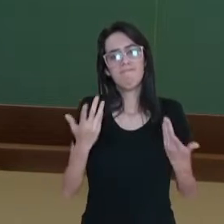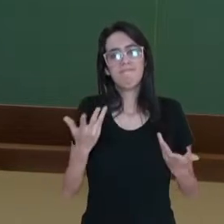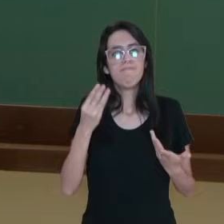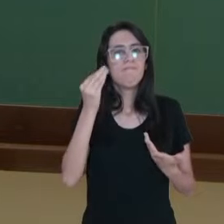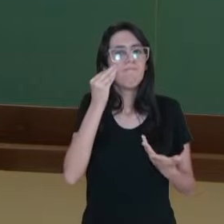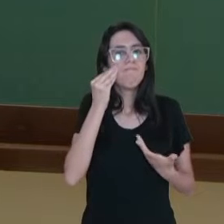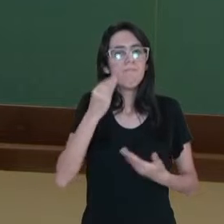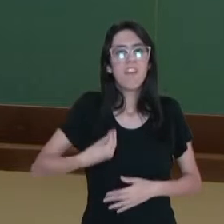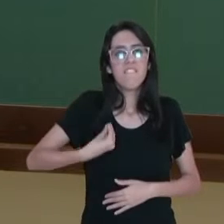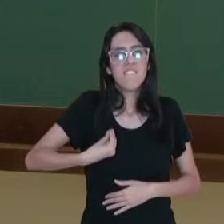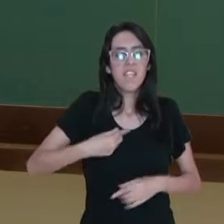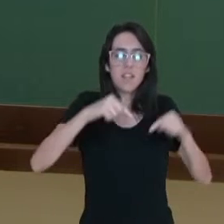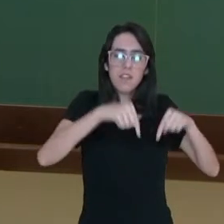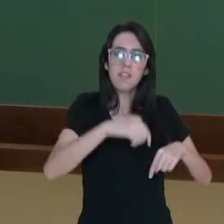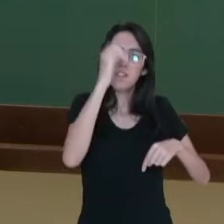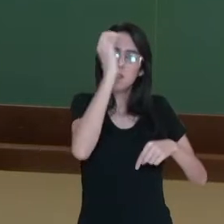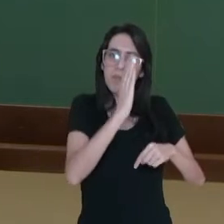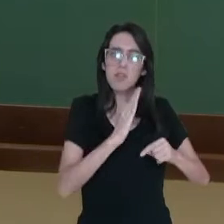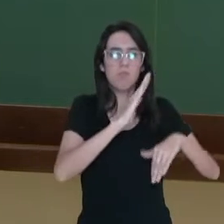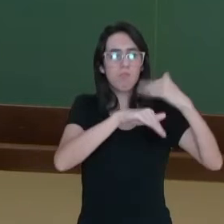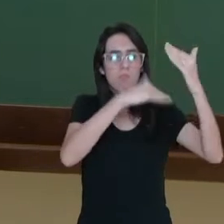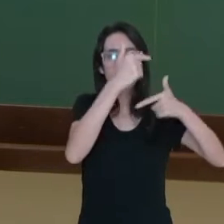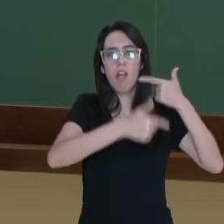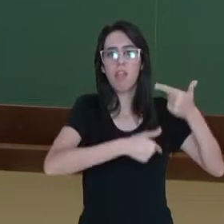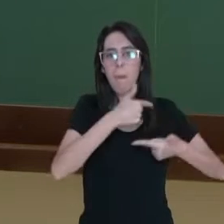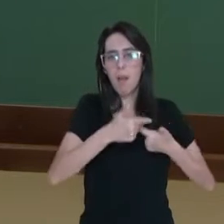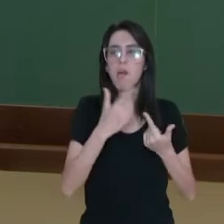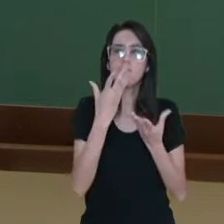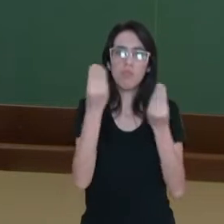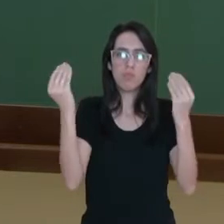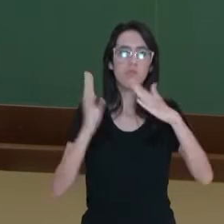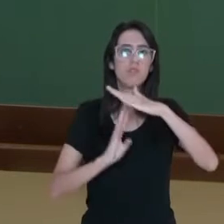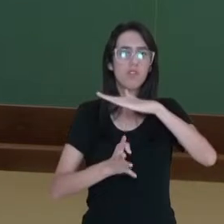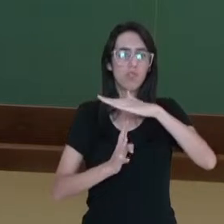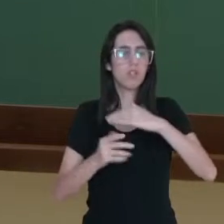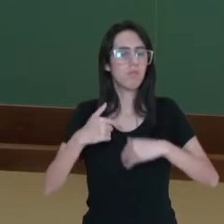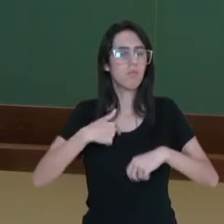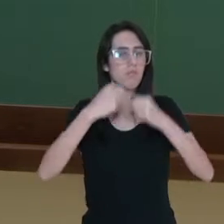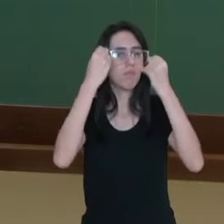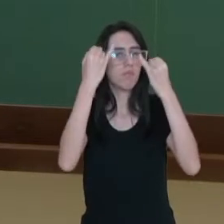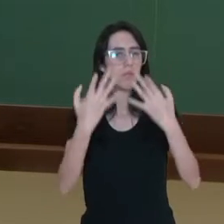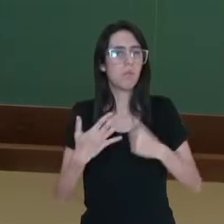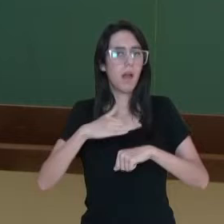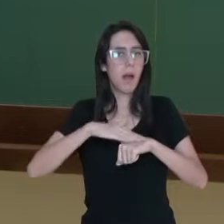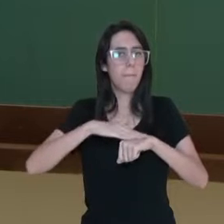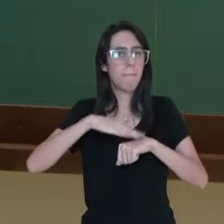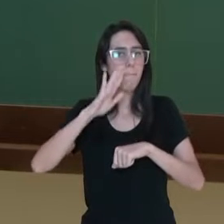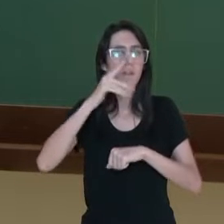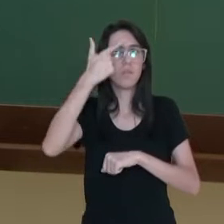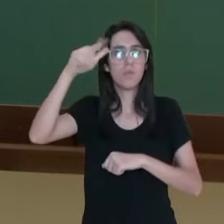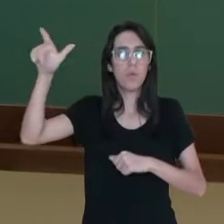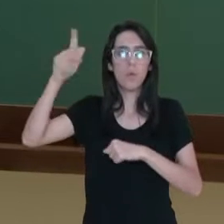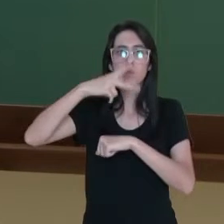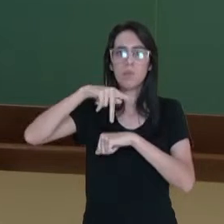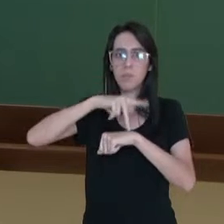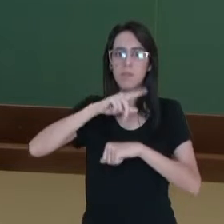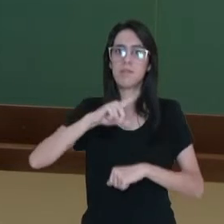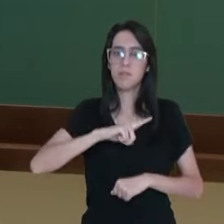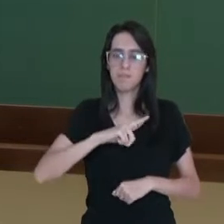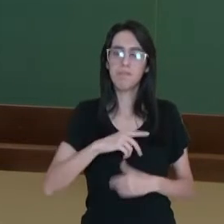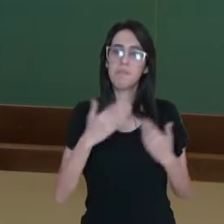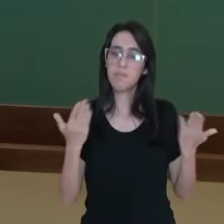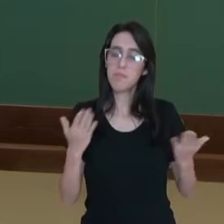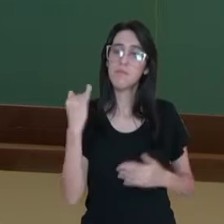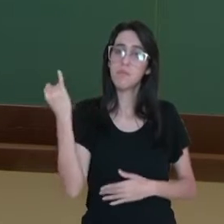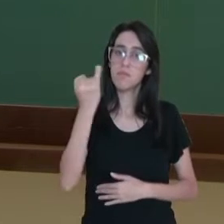tentar a vida aqui no Brasil, assim como os refugiados, que nós vamos conversar também de outros países. Então é importante